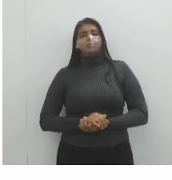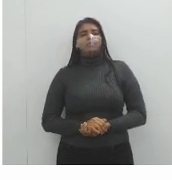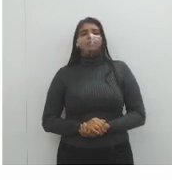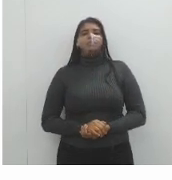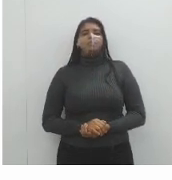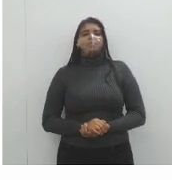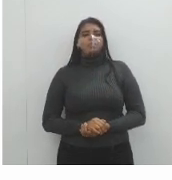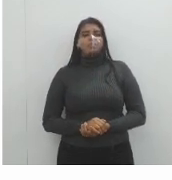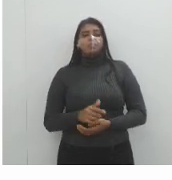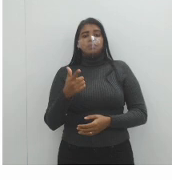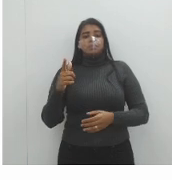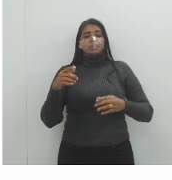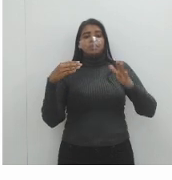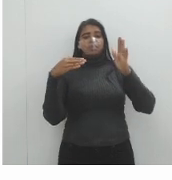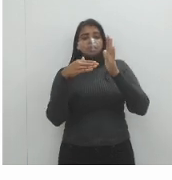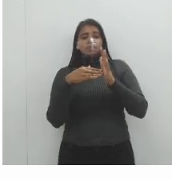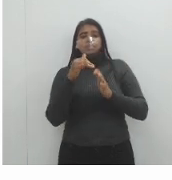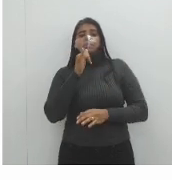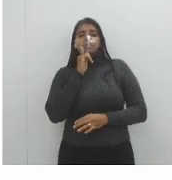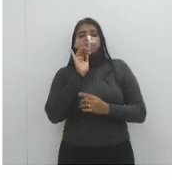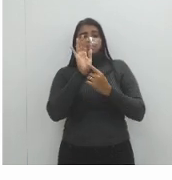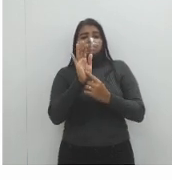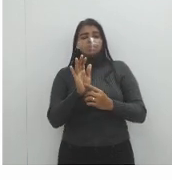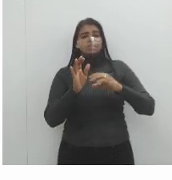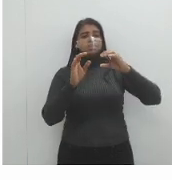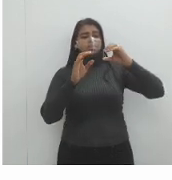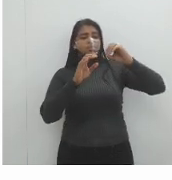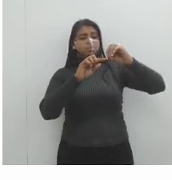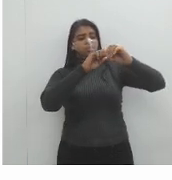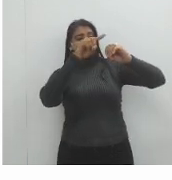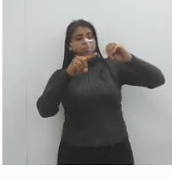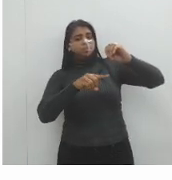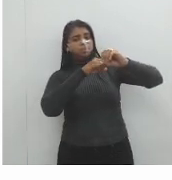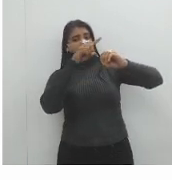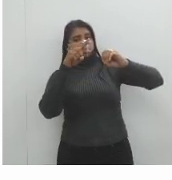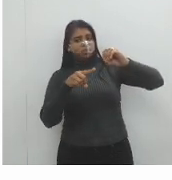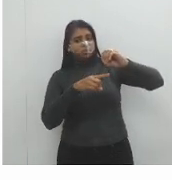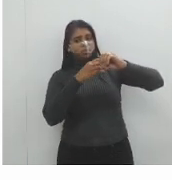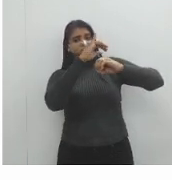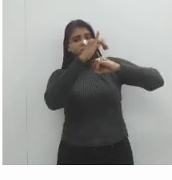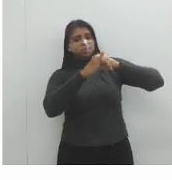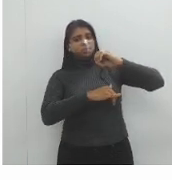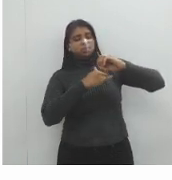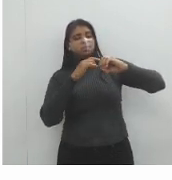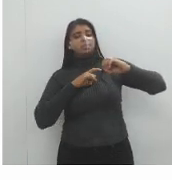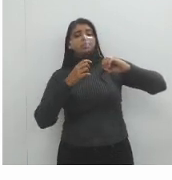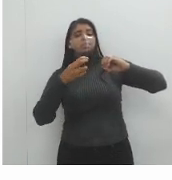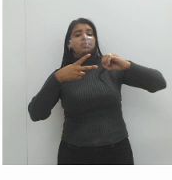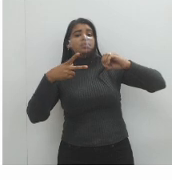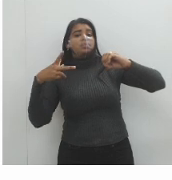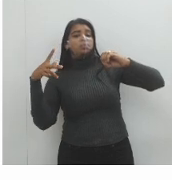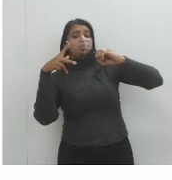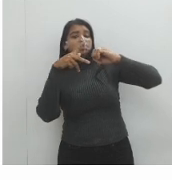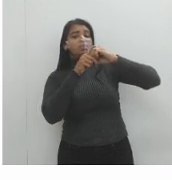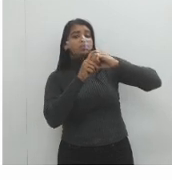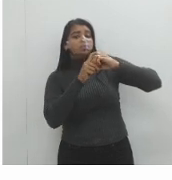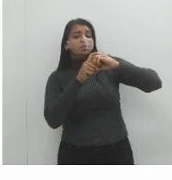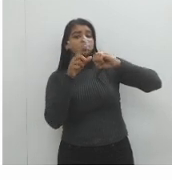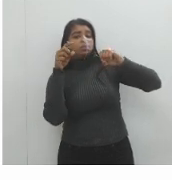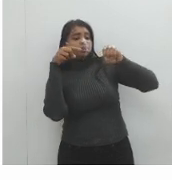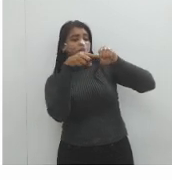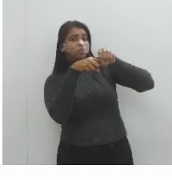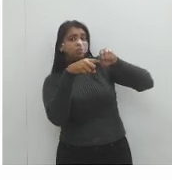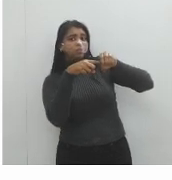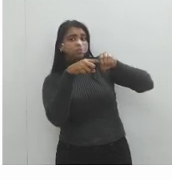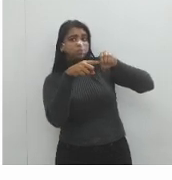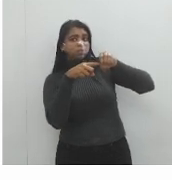Li. E o último exemplo que eu trouxe aqui é um átomo que tem quantos prótons no seu núcleo? Conte